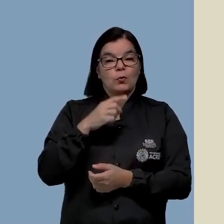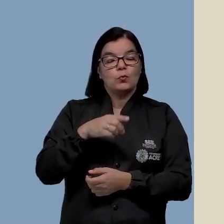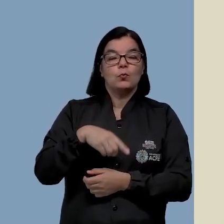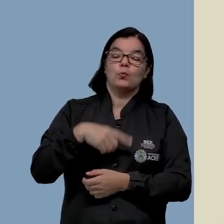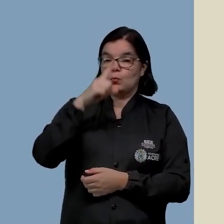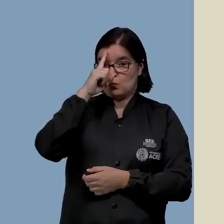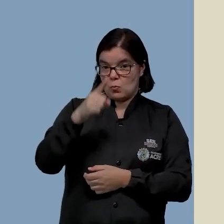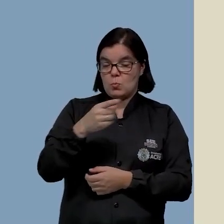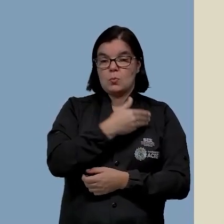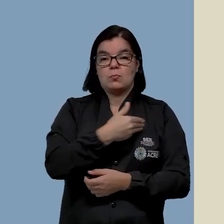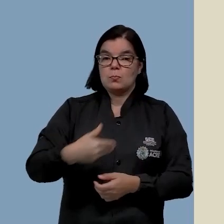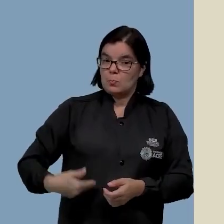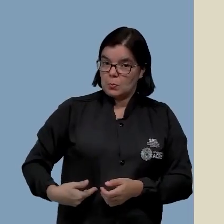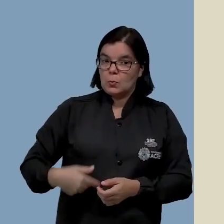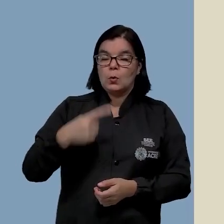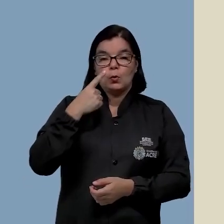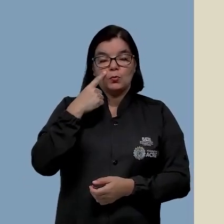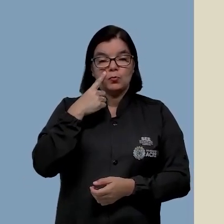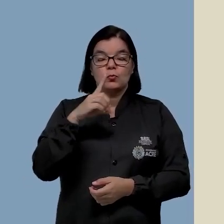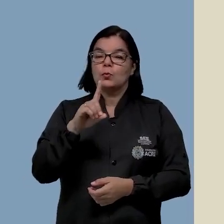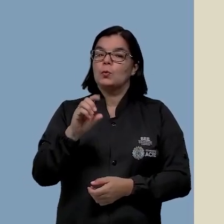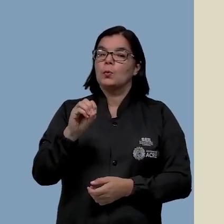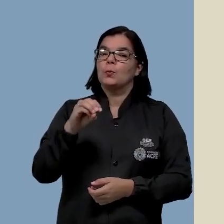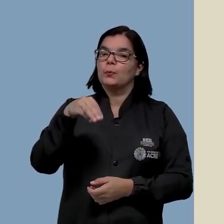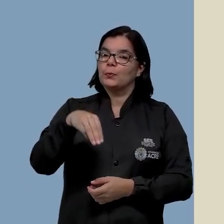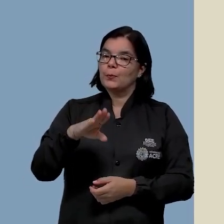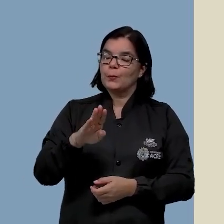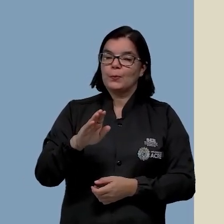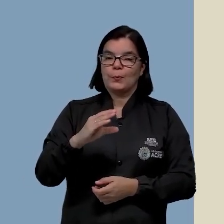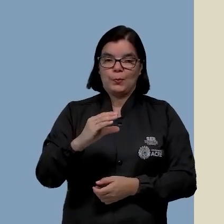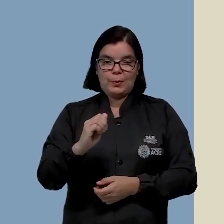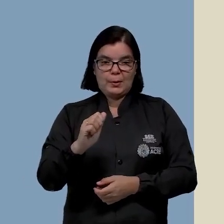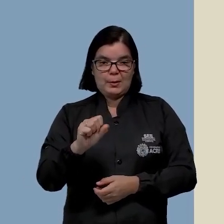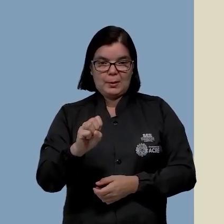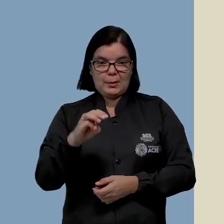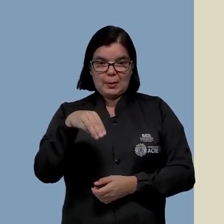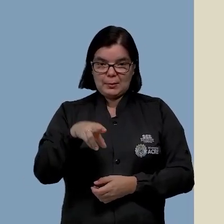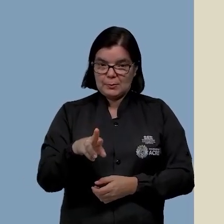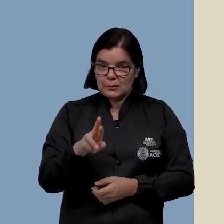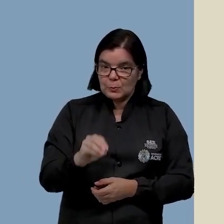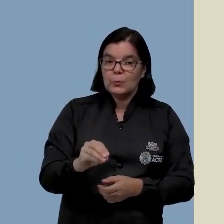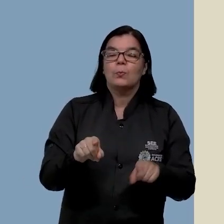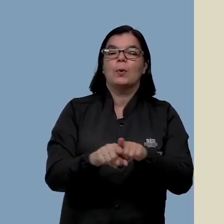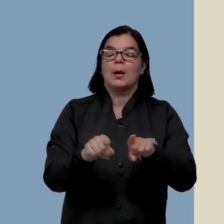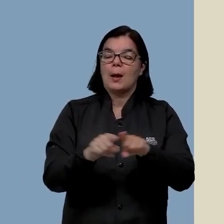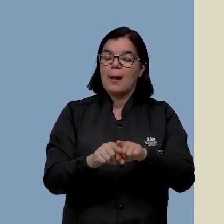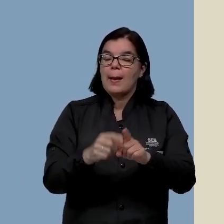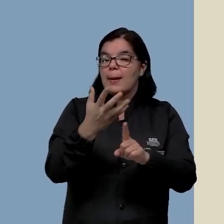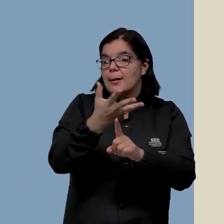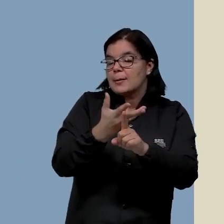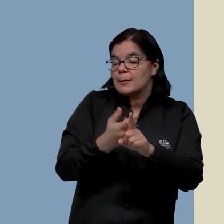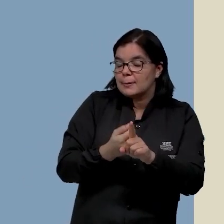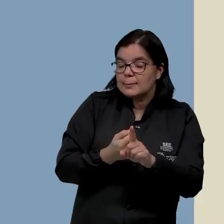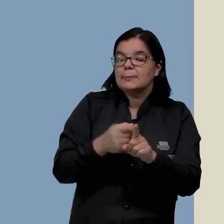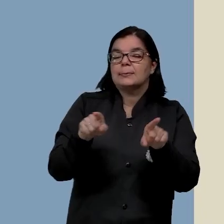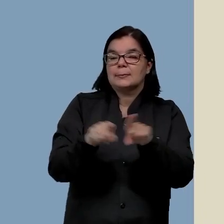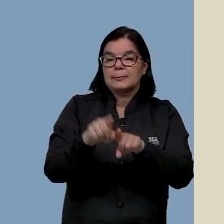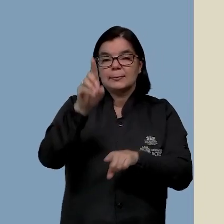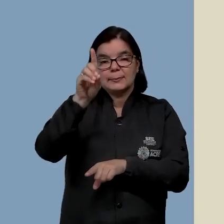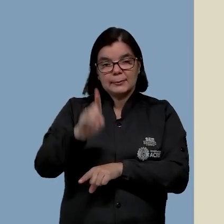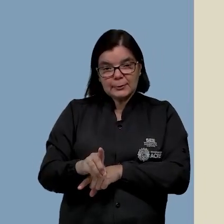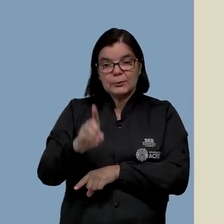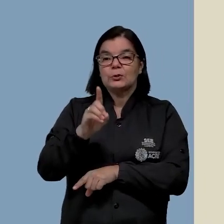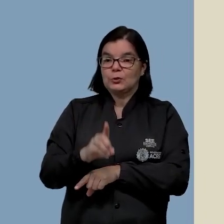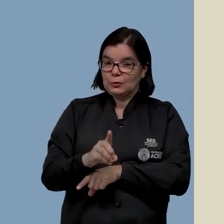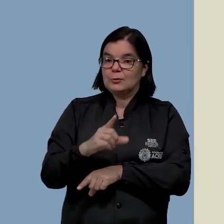eu estava falando para vocês, de Dom Casmurro. Então, a obra em domínio público é aquela cujos direitos